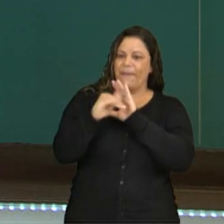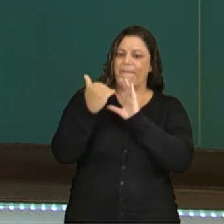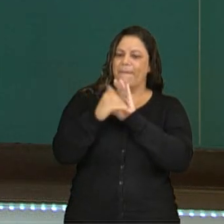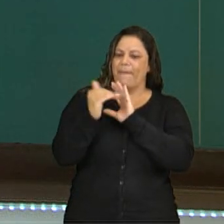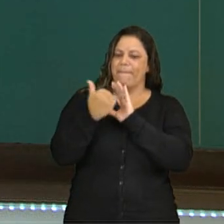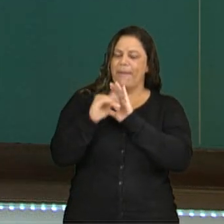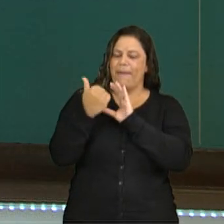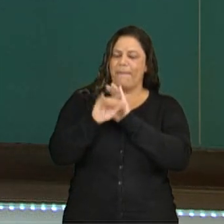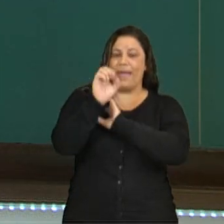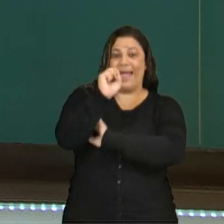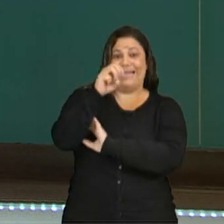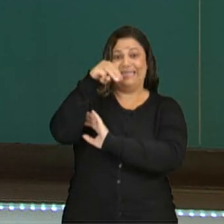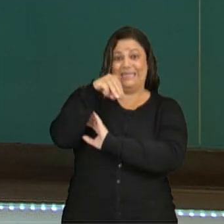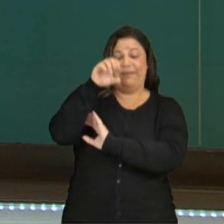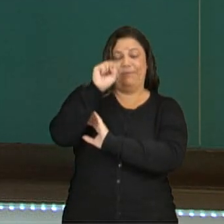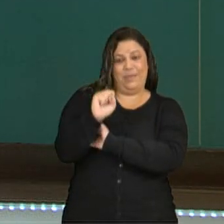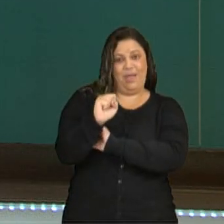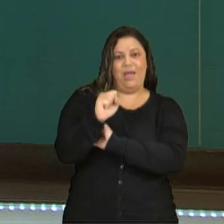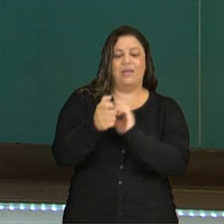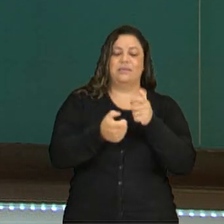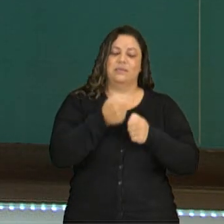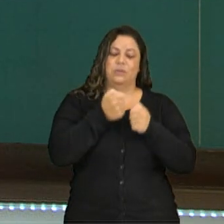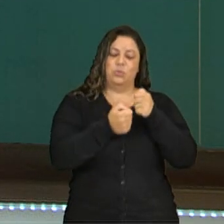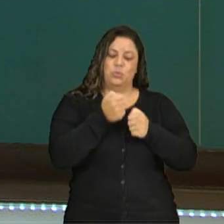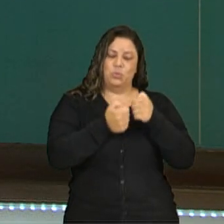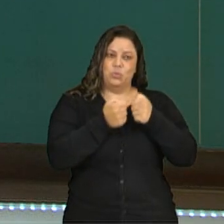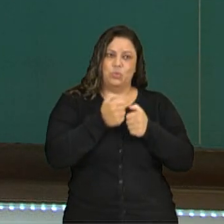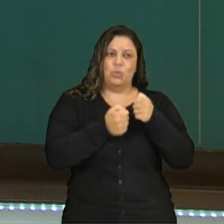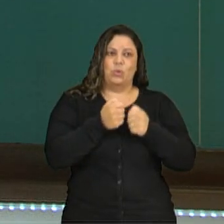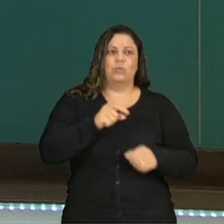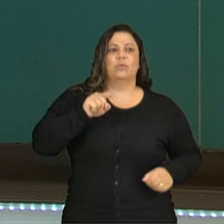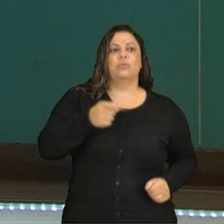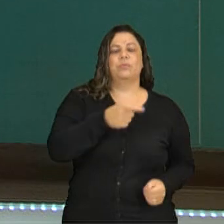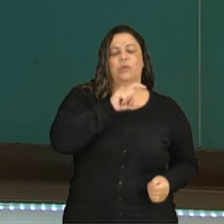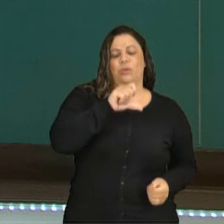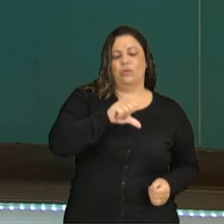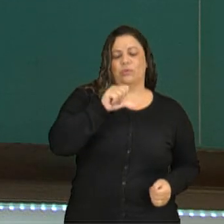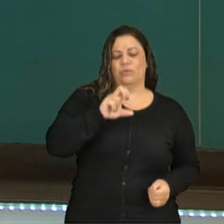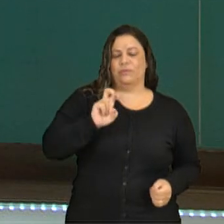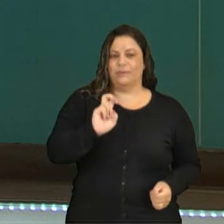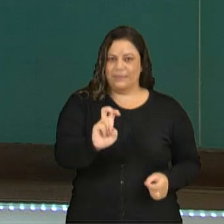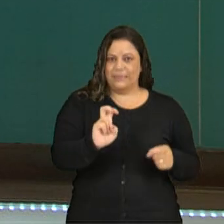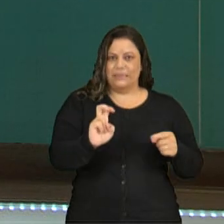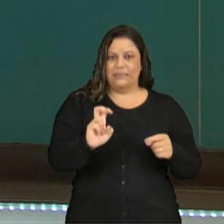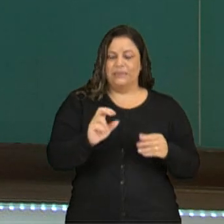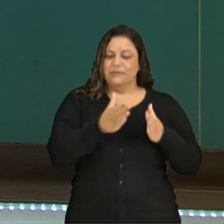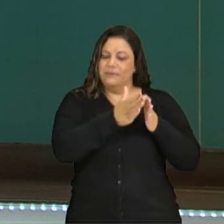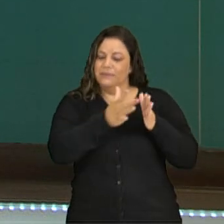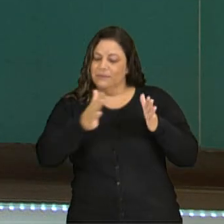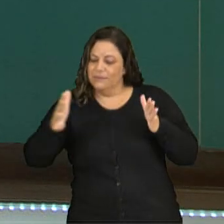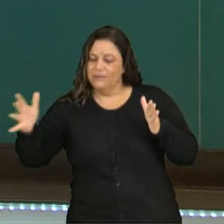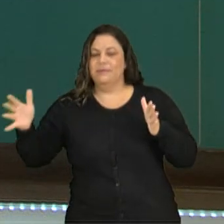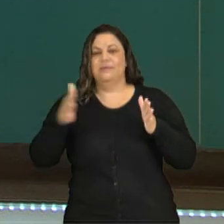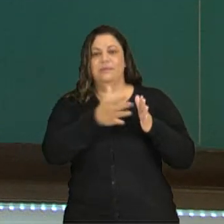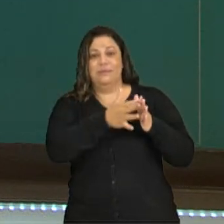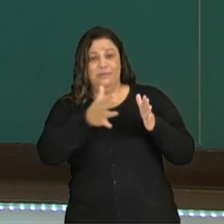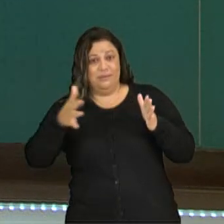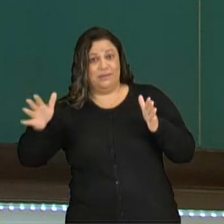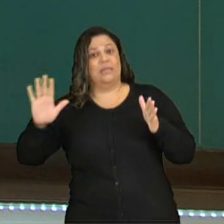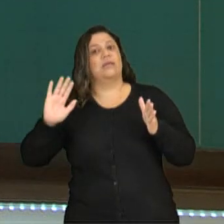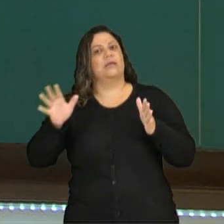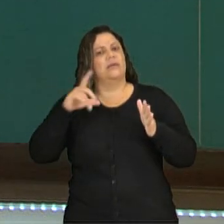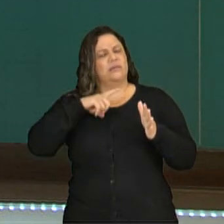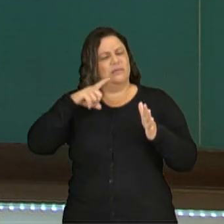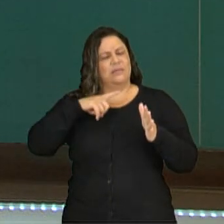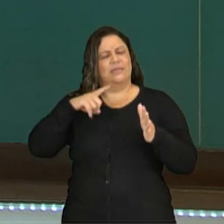jogos eletrônicos. Então, nesses celulares aqui, ó, de 1995 para frente, nós já